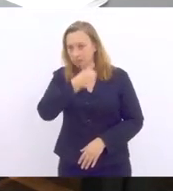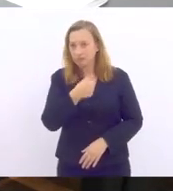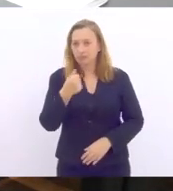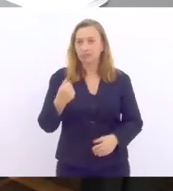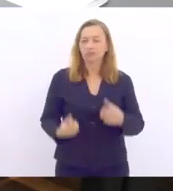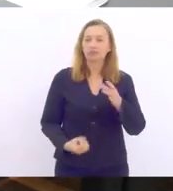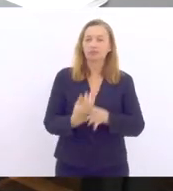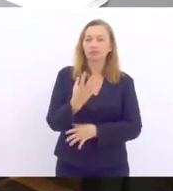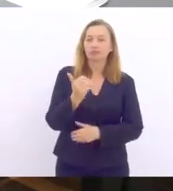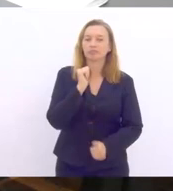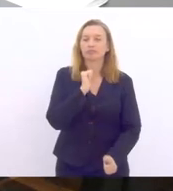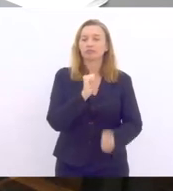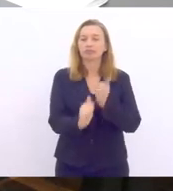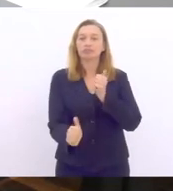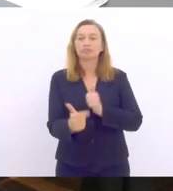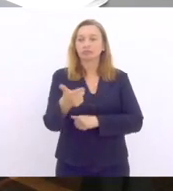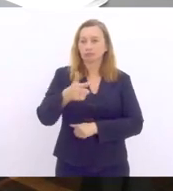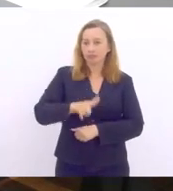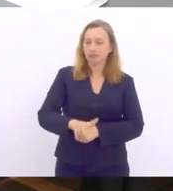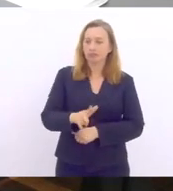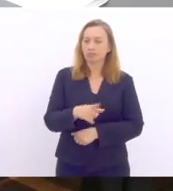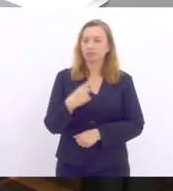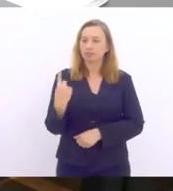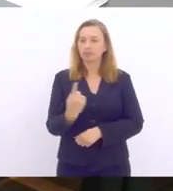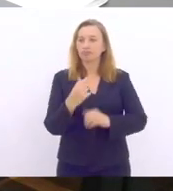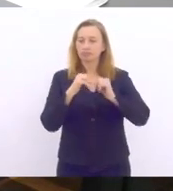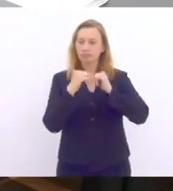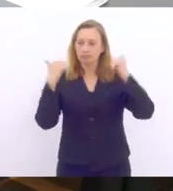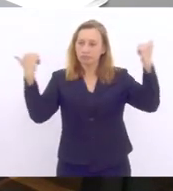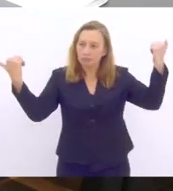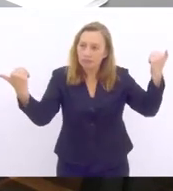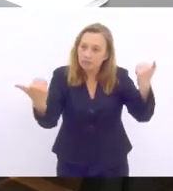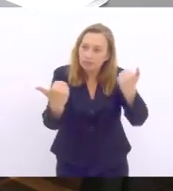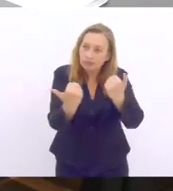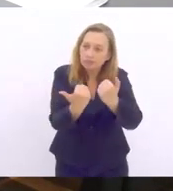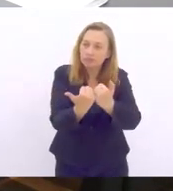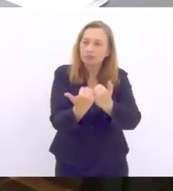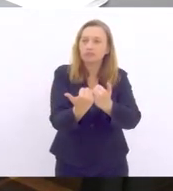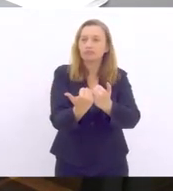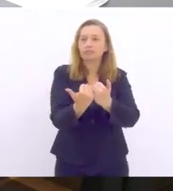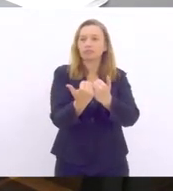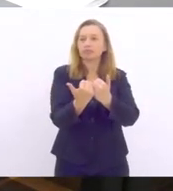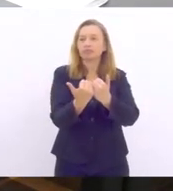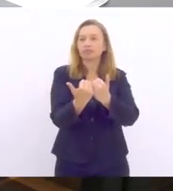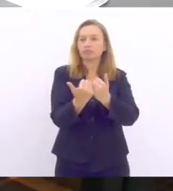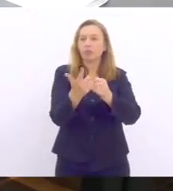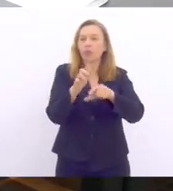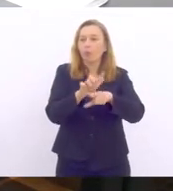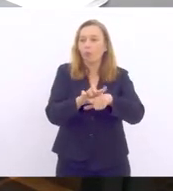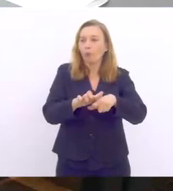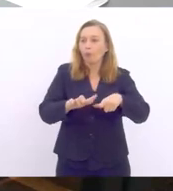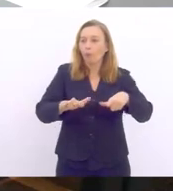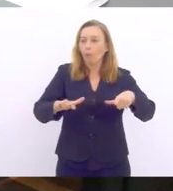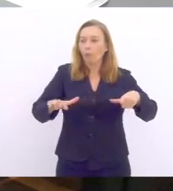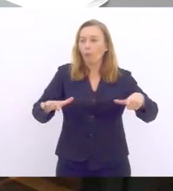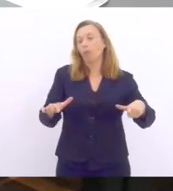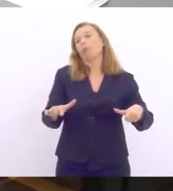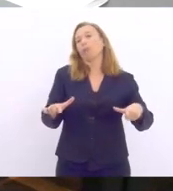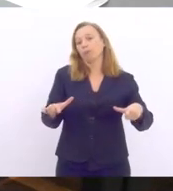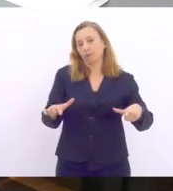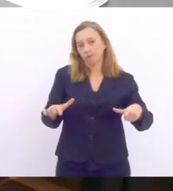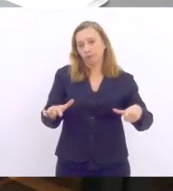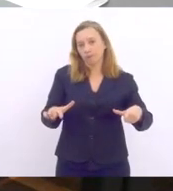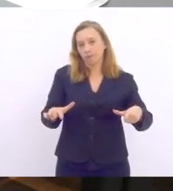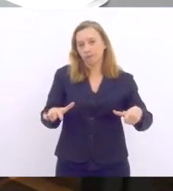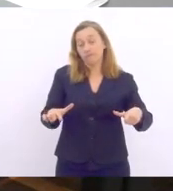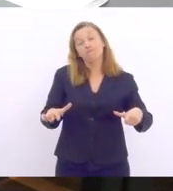construiu o futebol, né? Repito, nossos estádios estão elitizados, estão embranquecidos, né? E